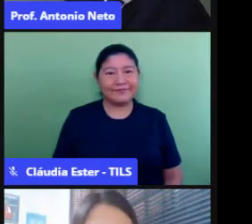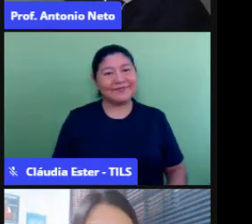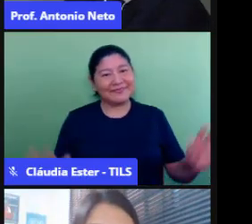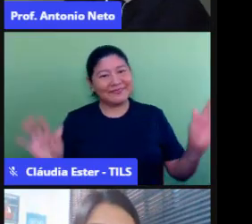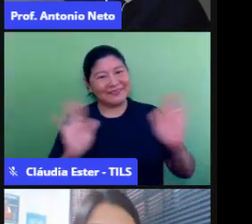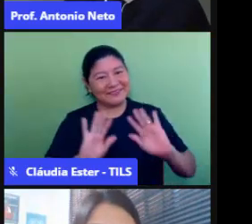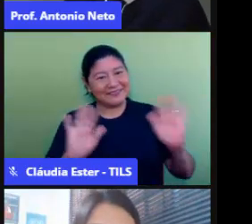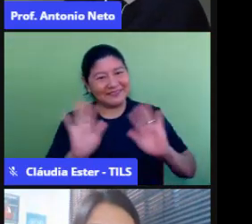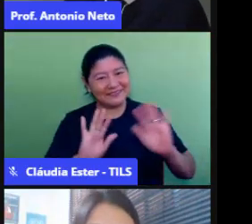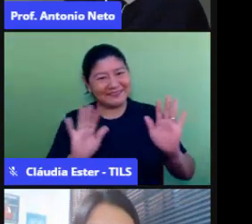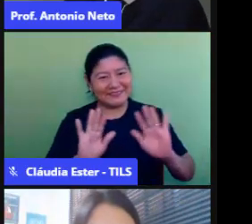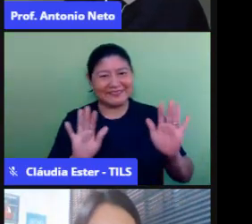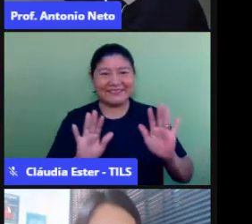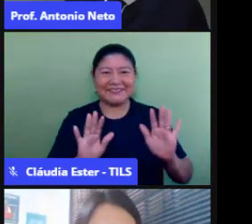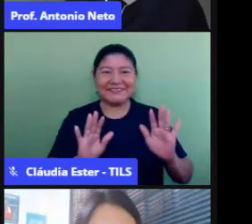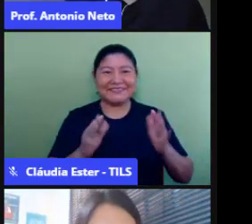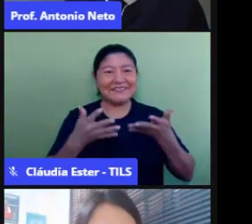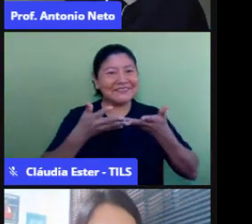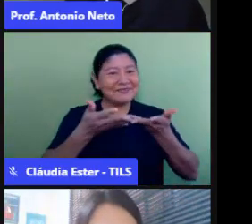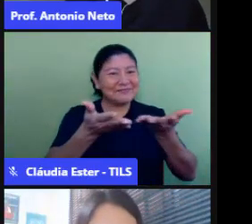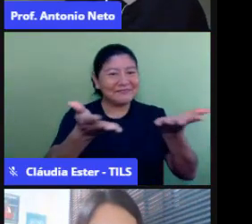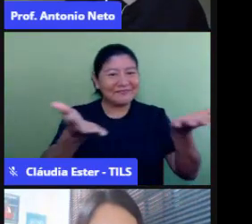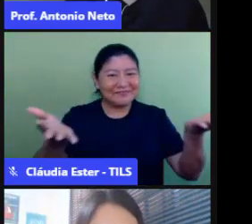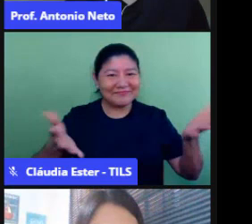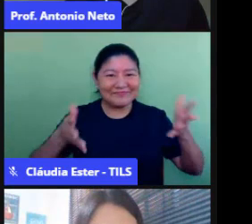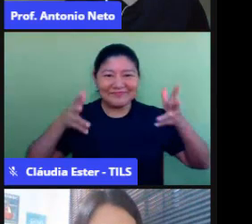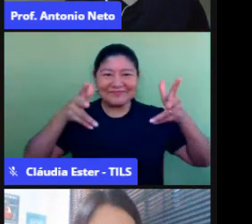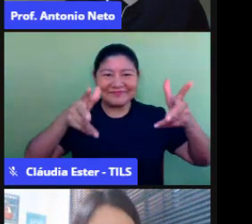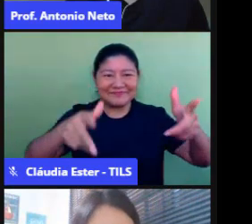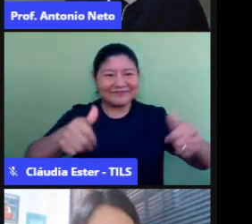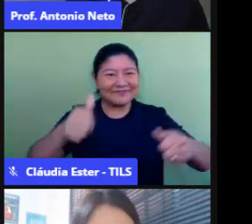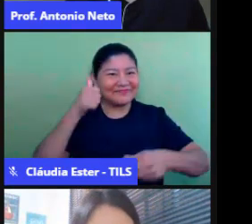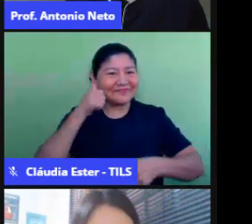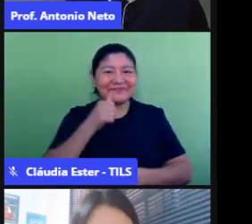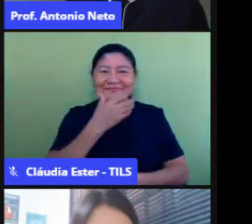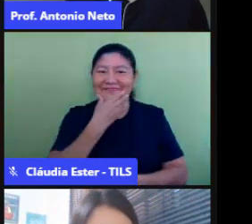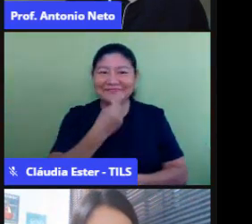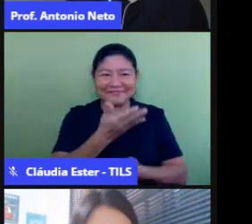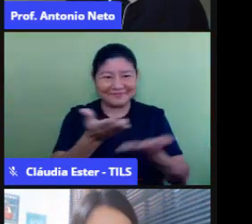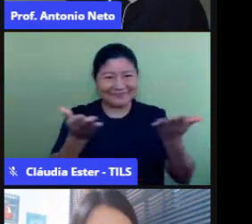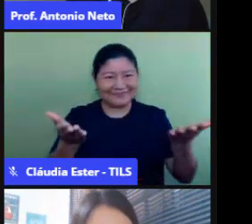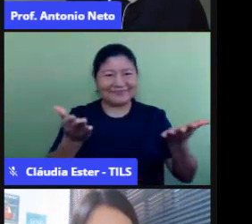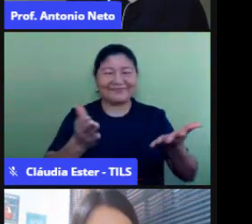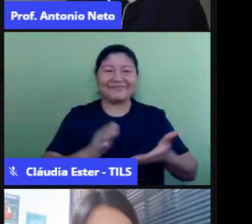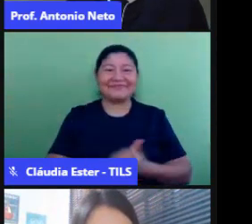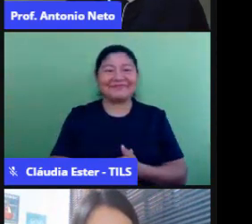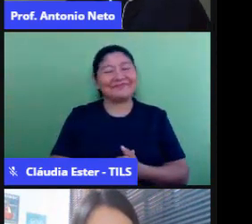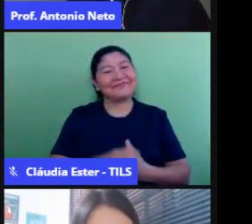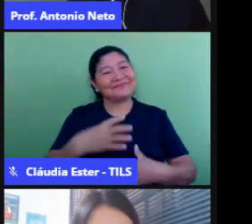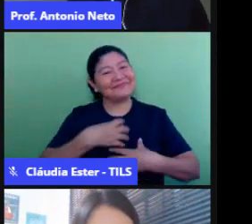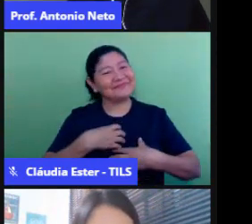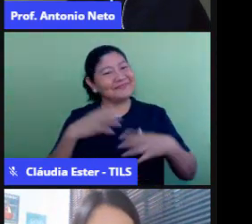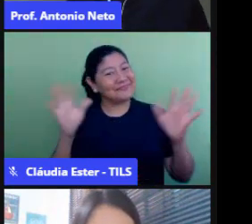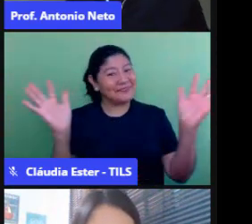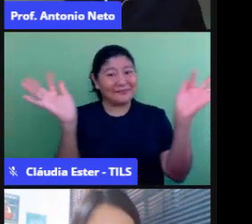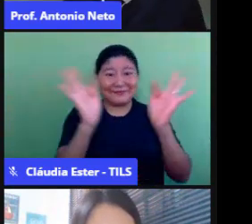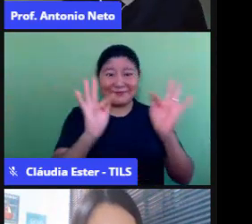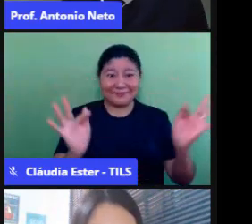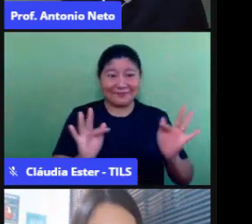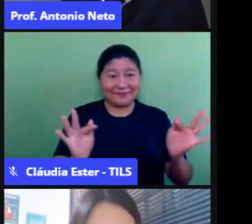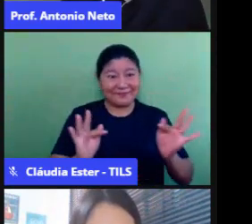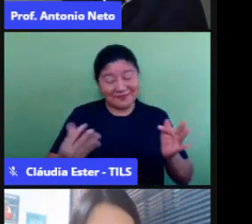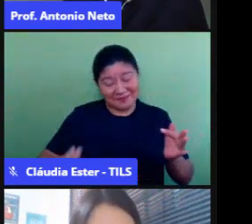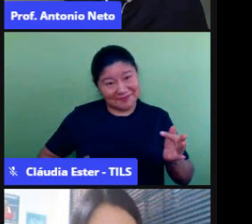Olá, todos, todas e todes. Muito feliz em estar